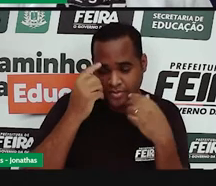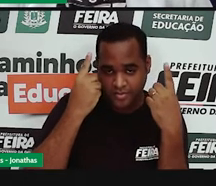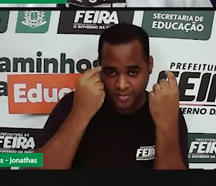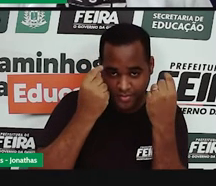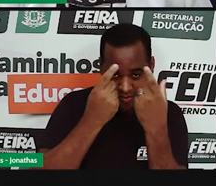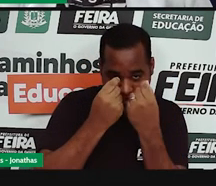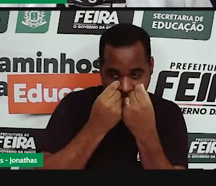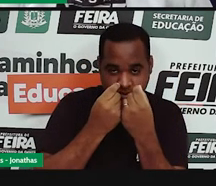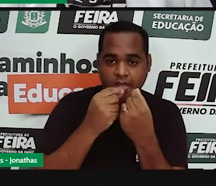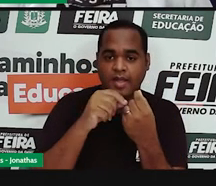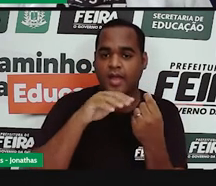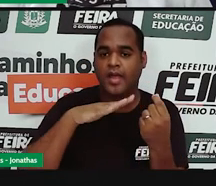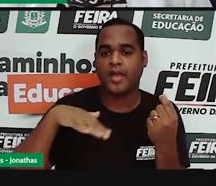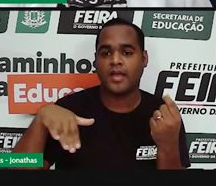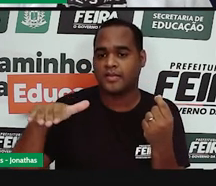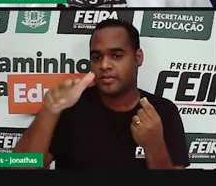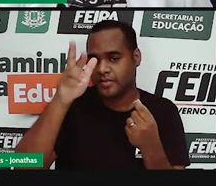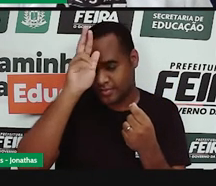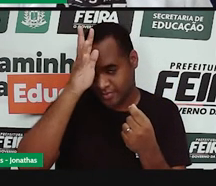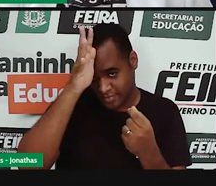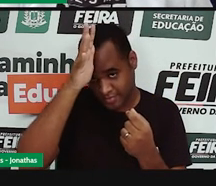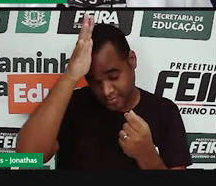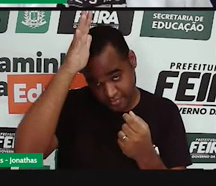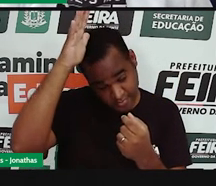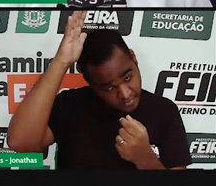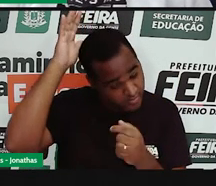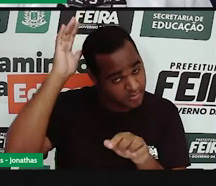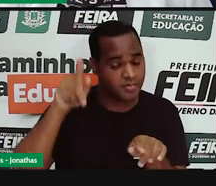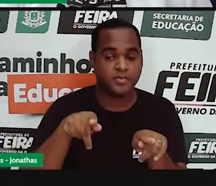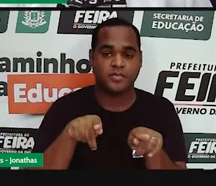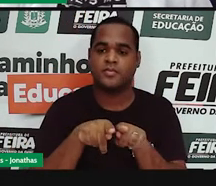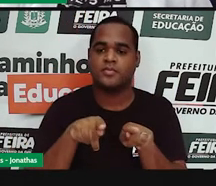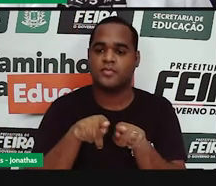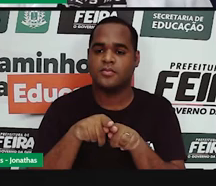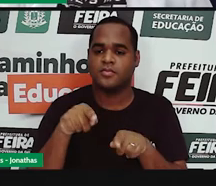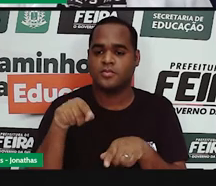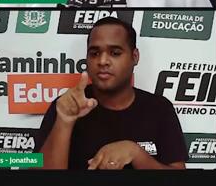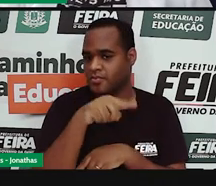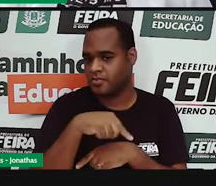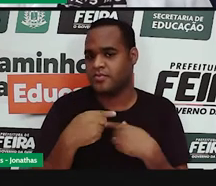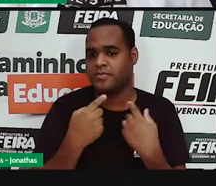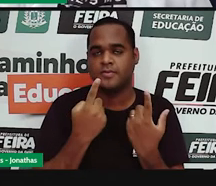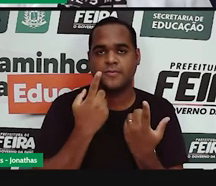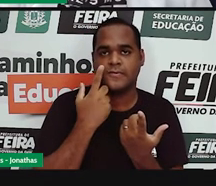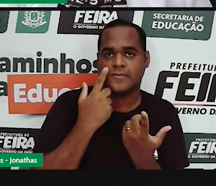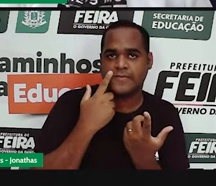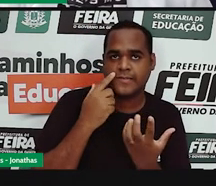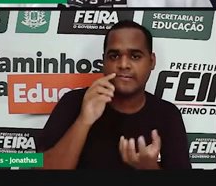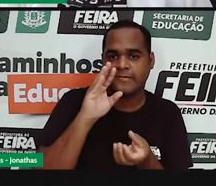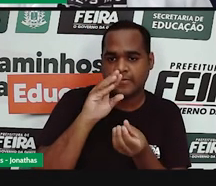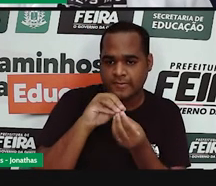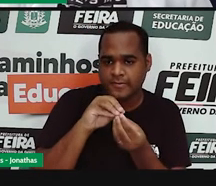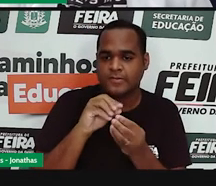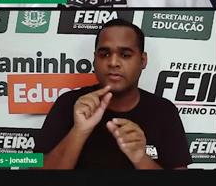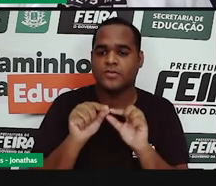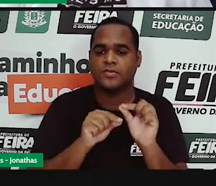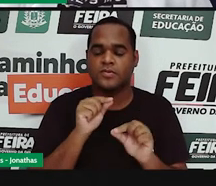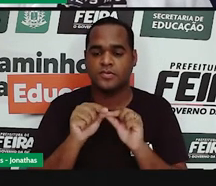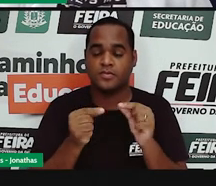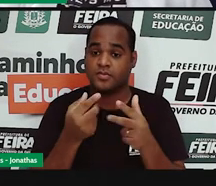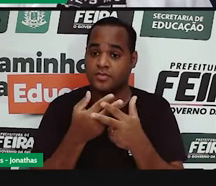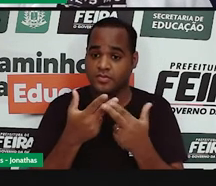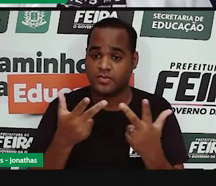as cidades gregas e o Império Romano. A gente vai tentar compreender